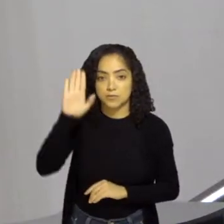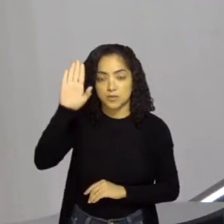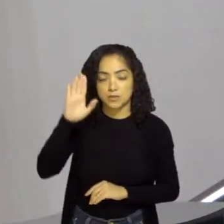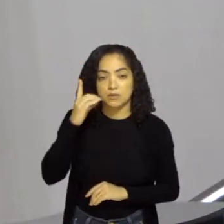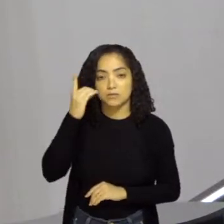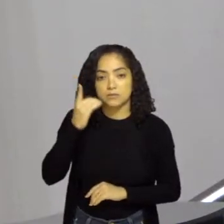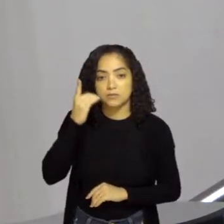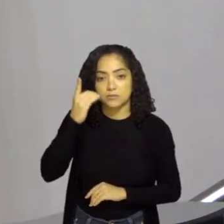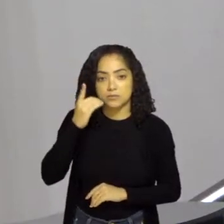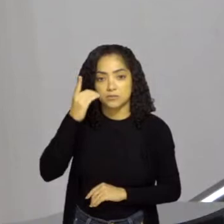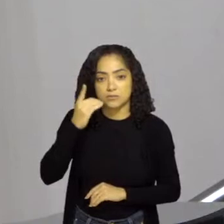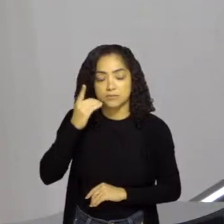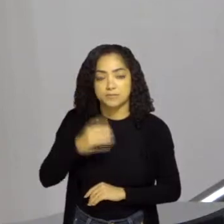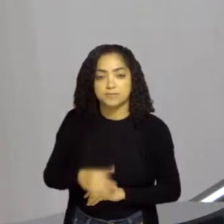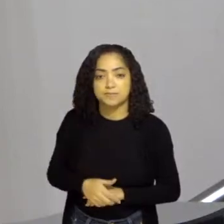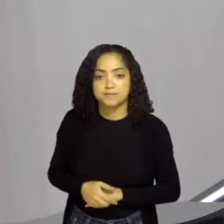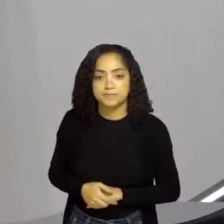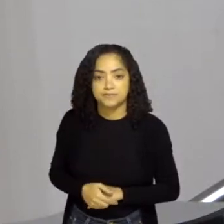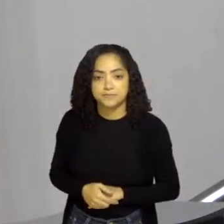não é do presidente agora.